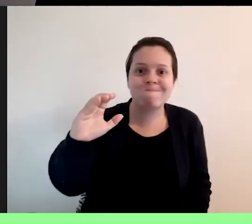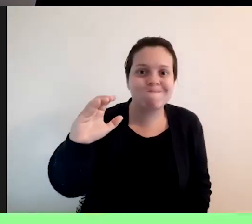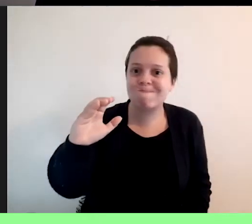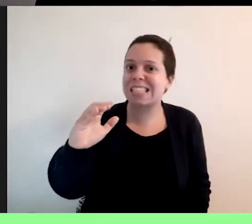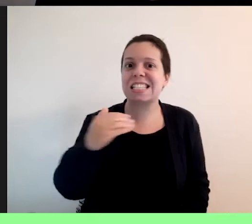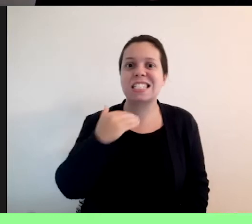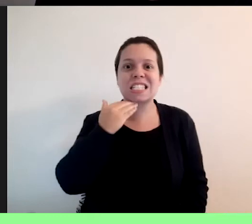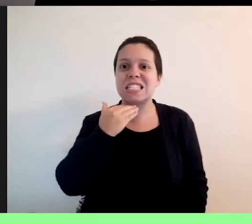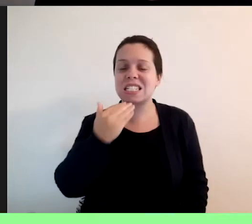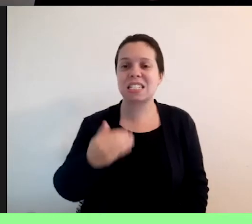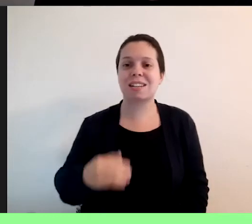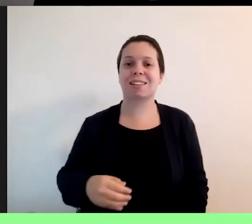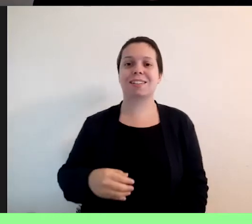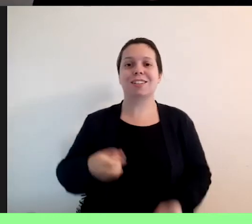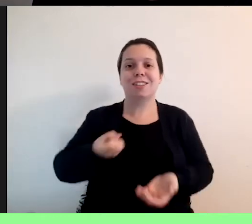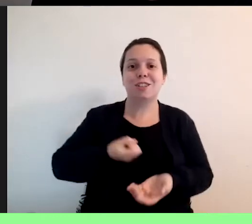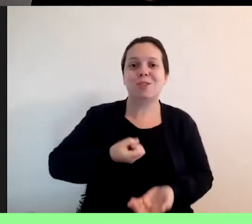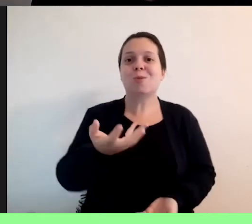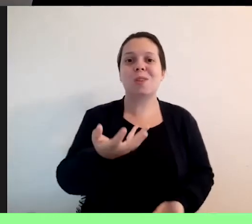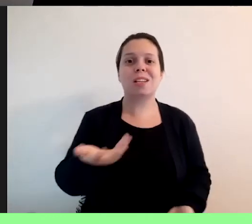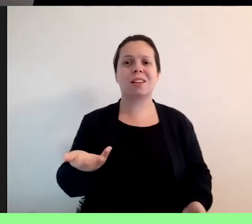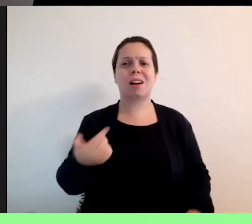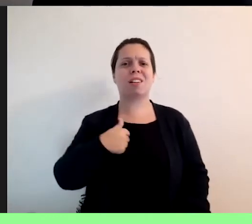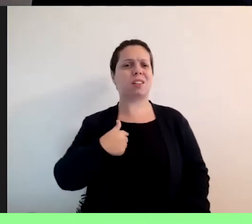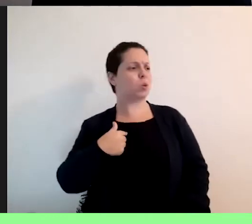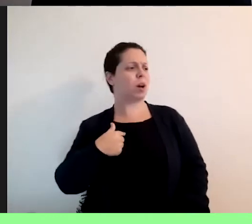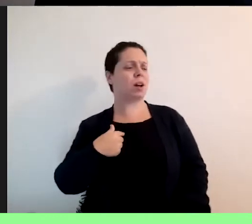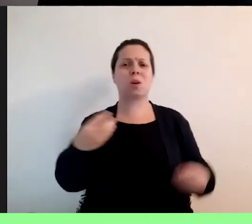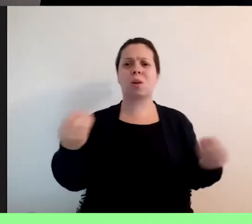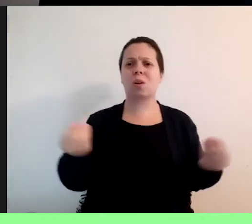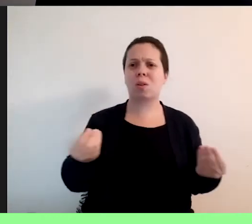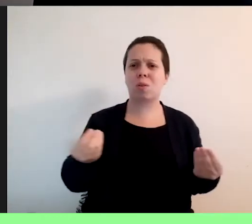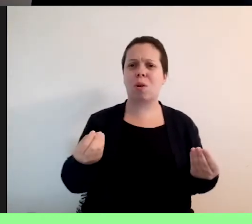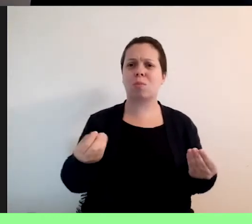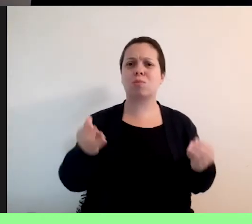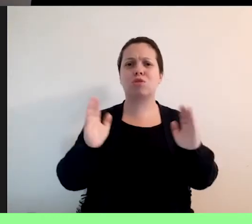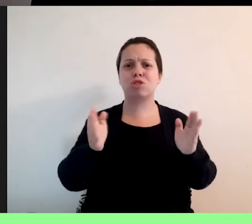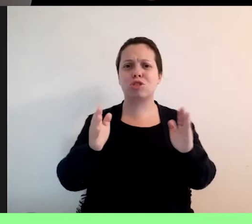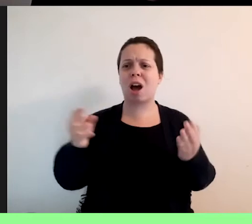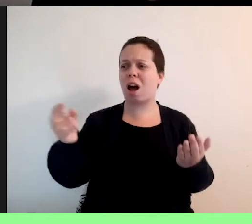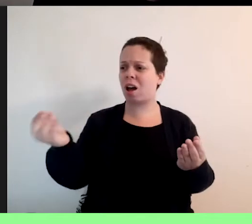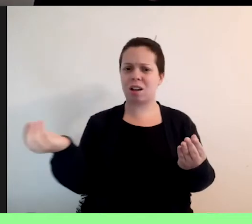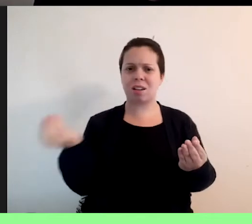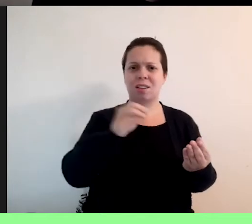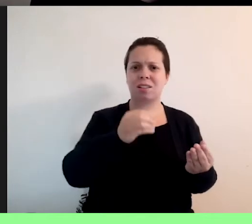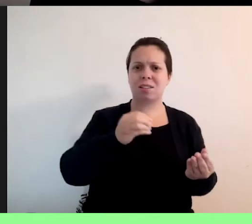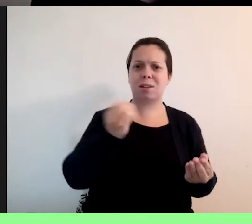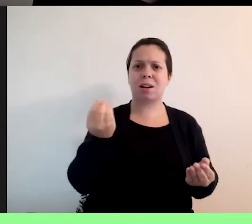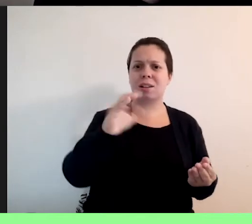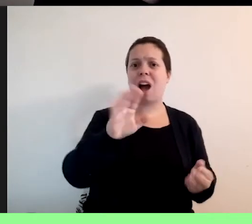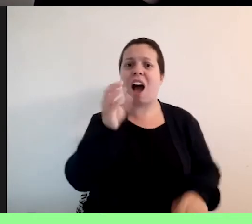Não dividia, né? Eu ficava, poxa, mas tá dividindo, por que não tá postando? Falei, tá, vou fazer uma